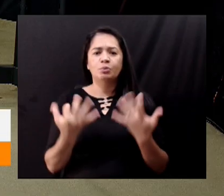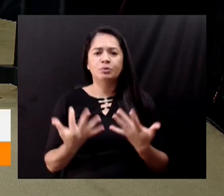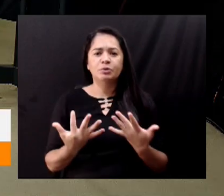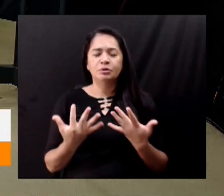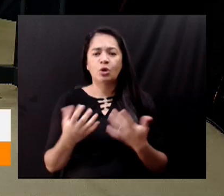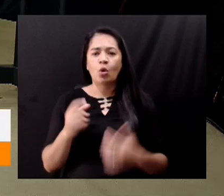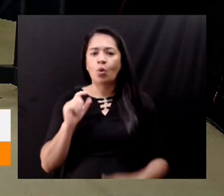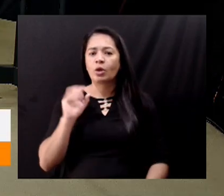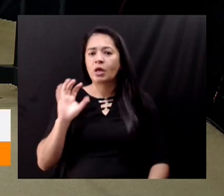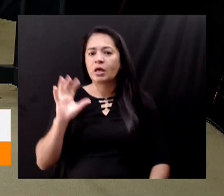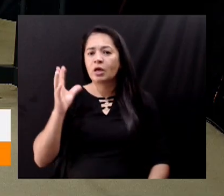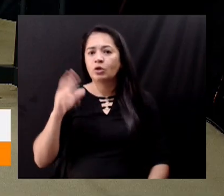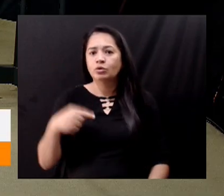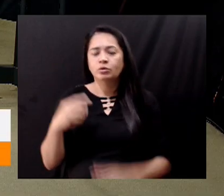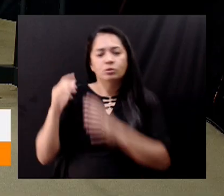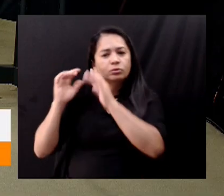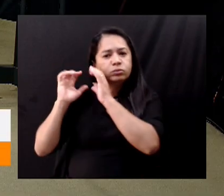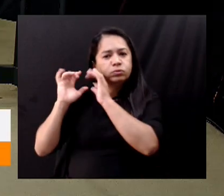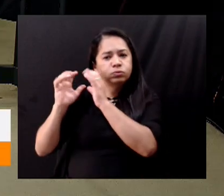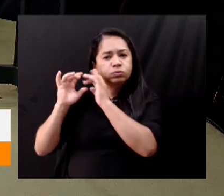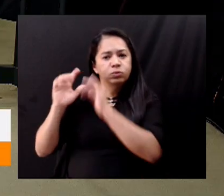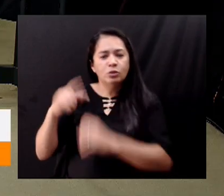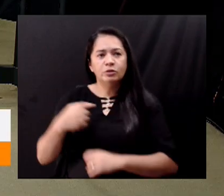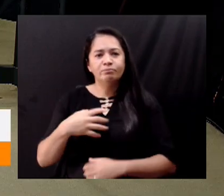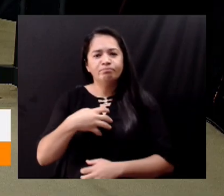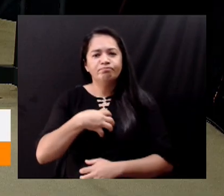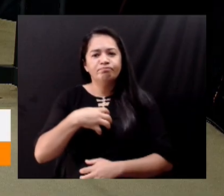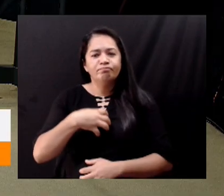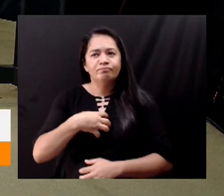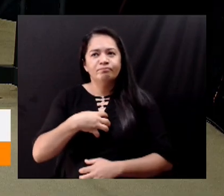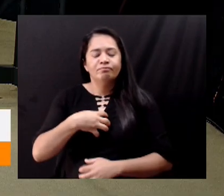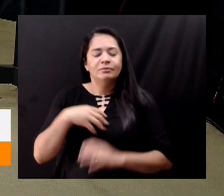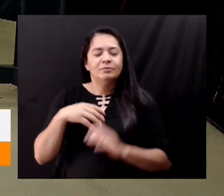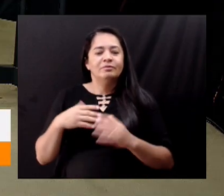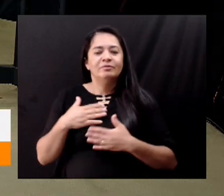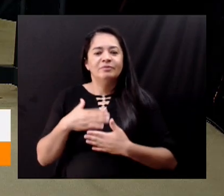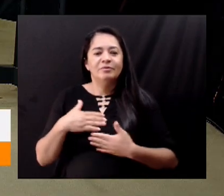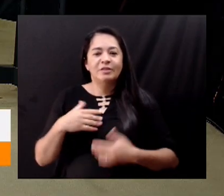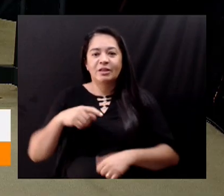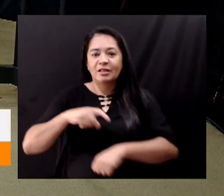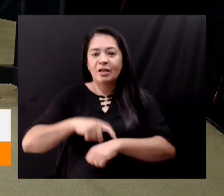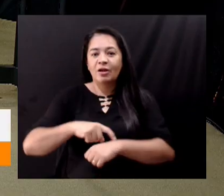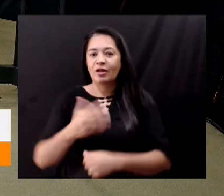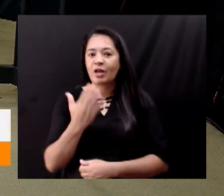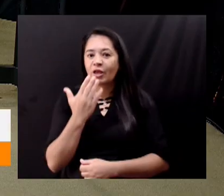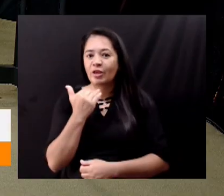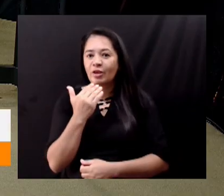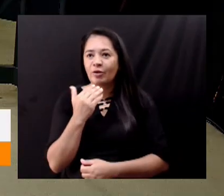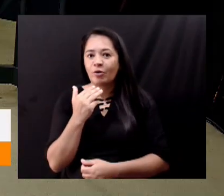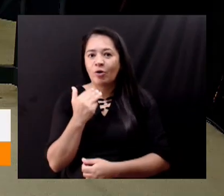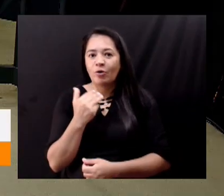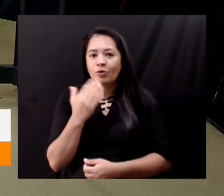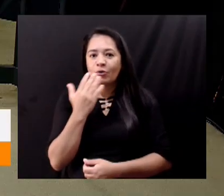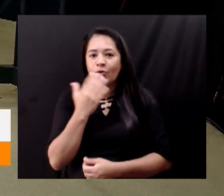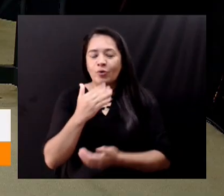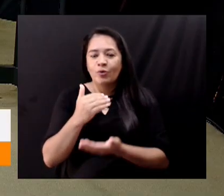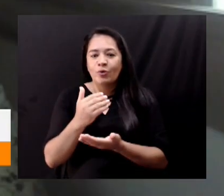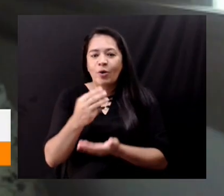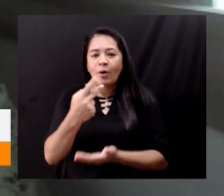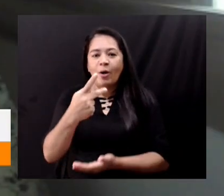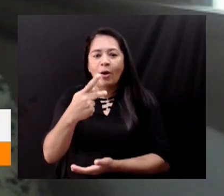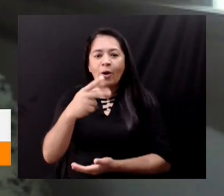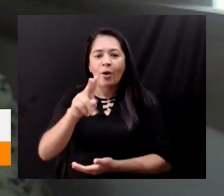cérebro quando a gente tem a sensação de bem-estar ao comer um pedaço de pudim, por exemplo. Bom dia, seja bem-vinda,